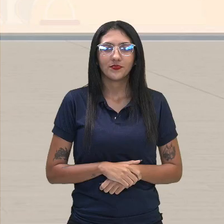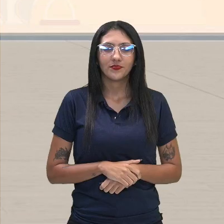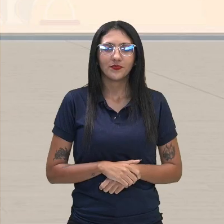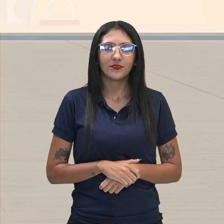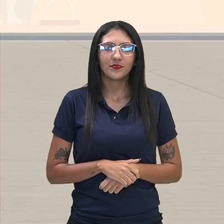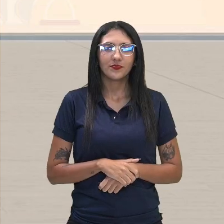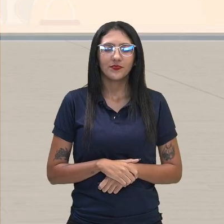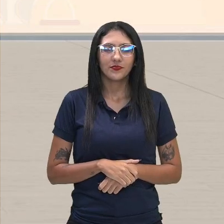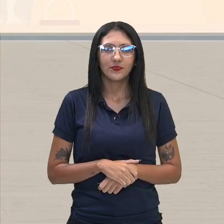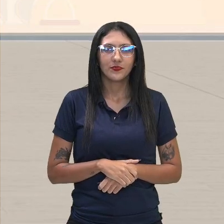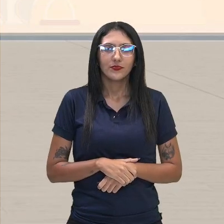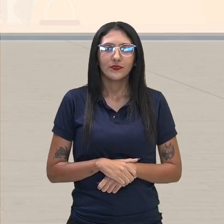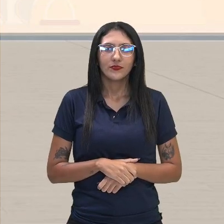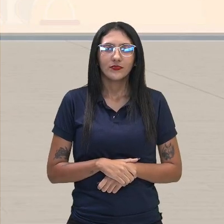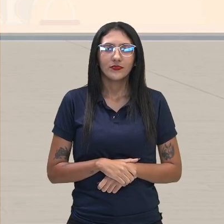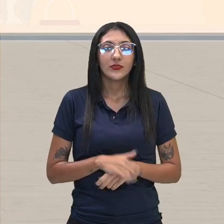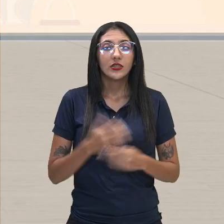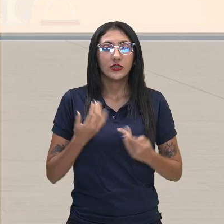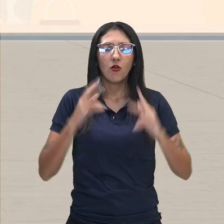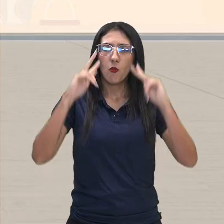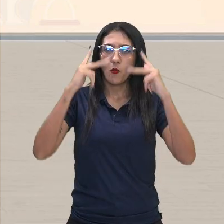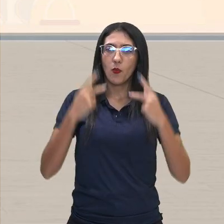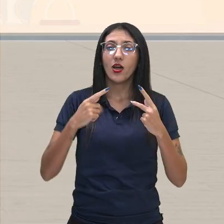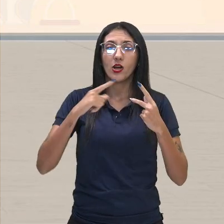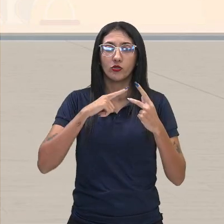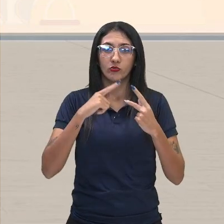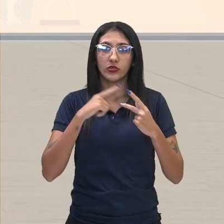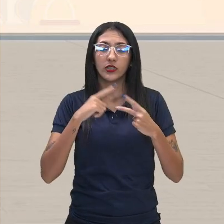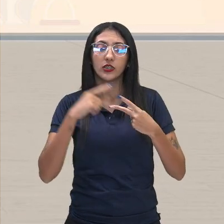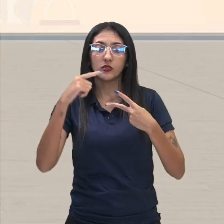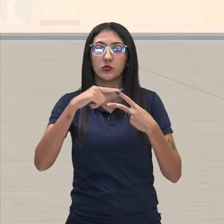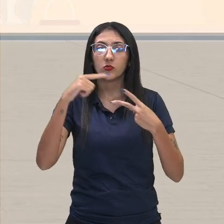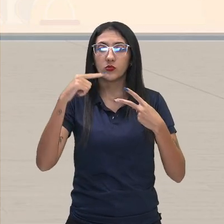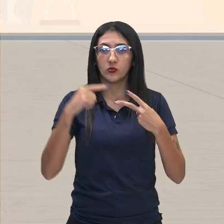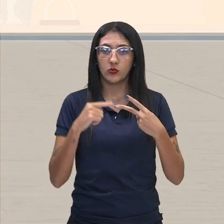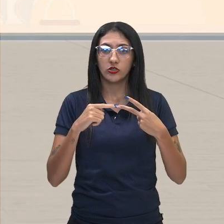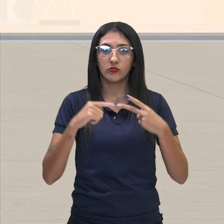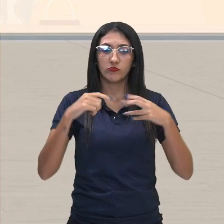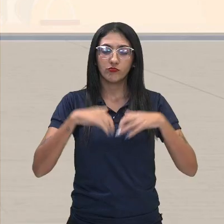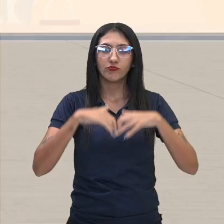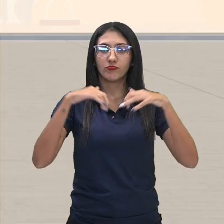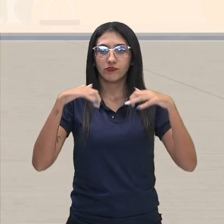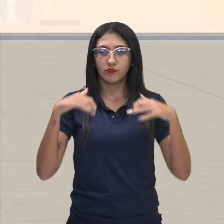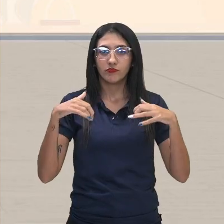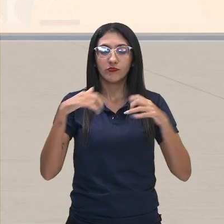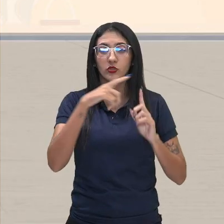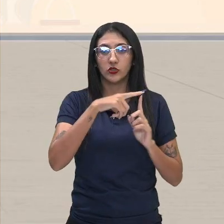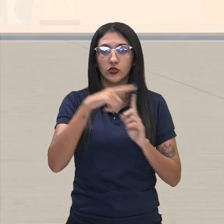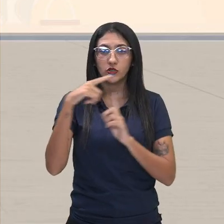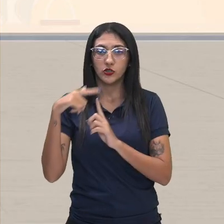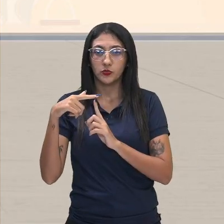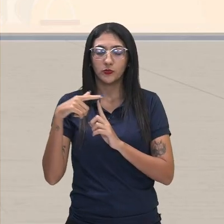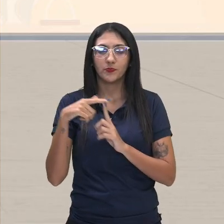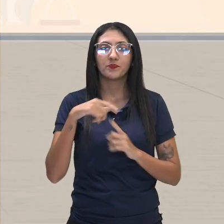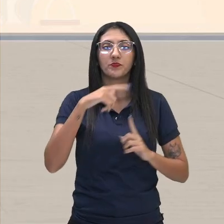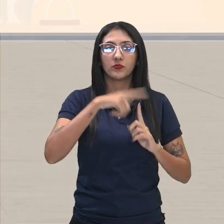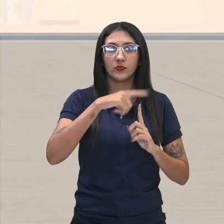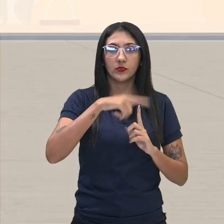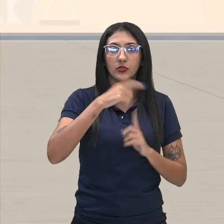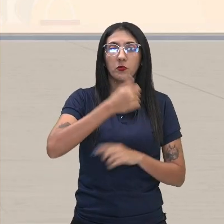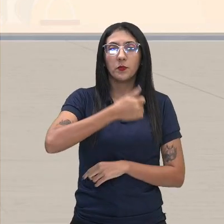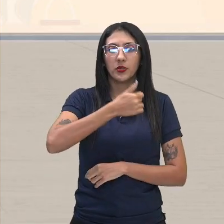seres humanos, né, eles dividiram o tempo em duas grandes medidas. O tempo